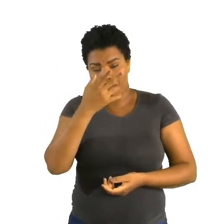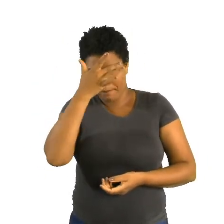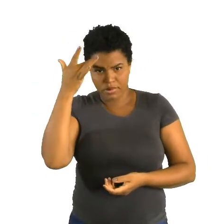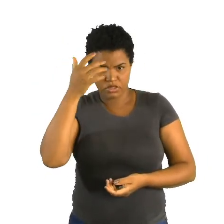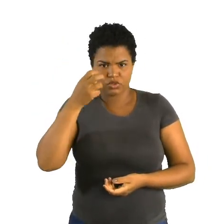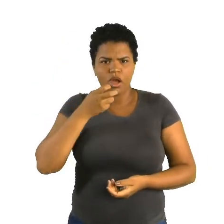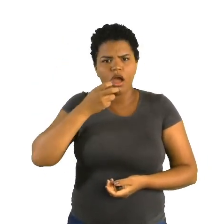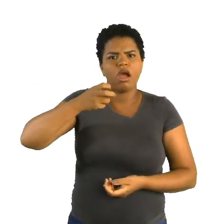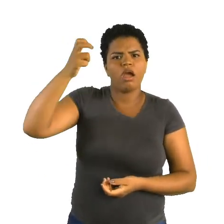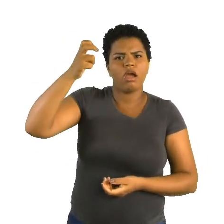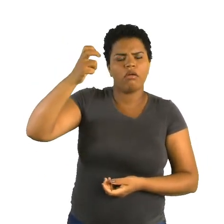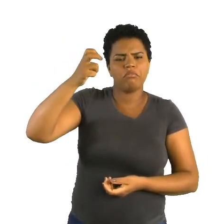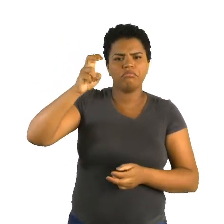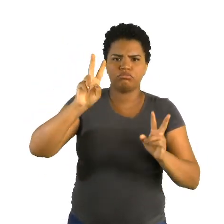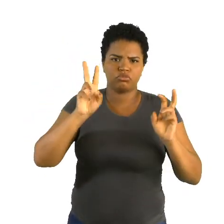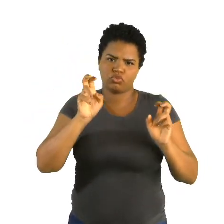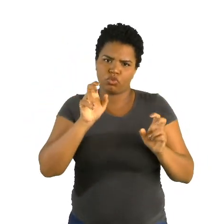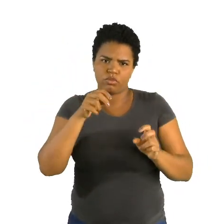sobre ela?